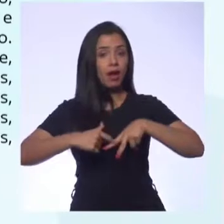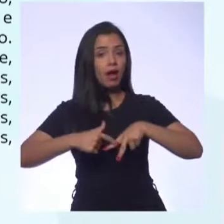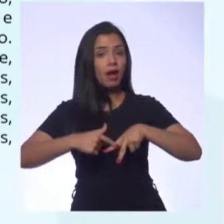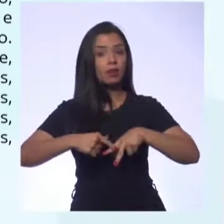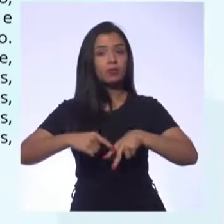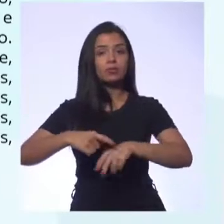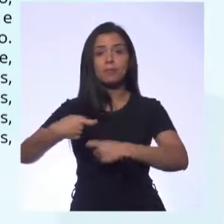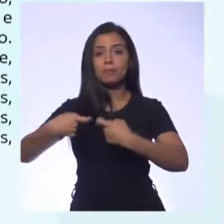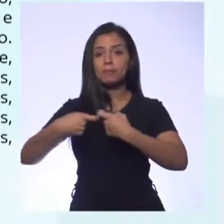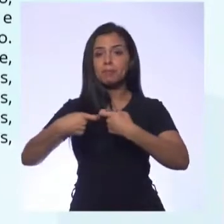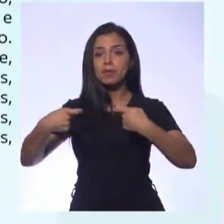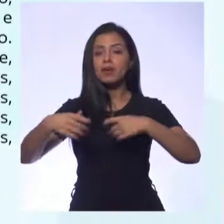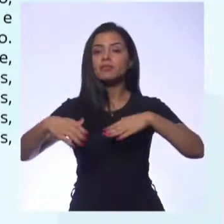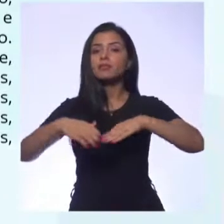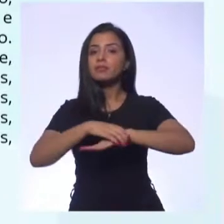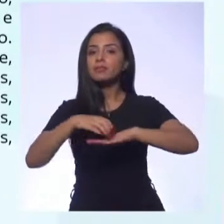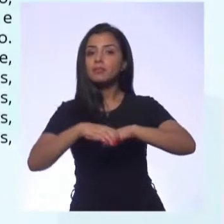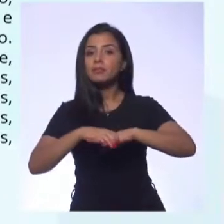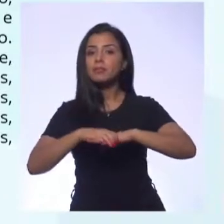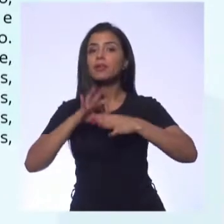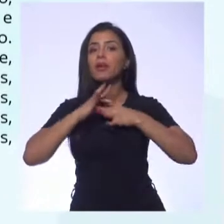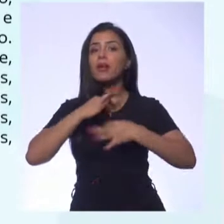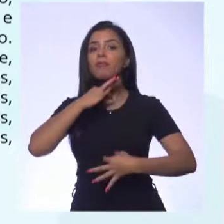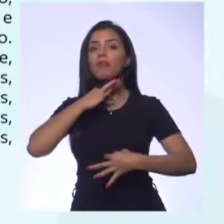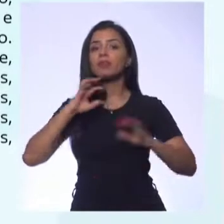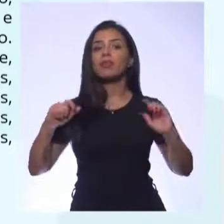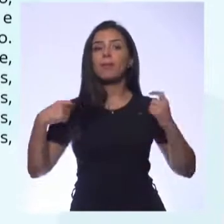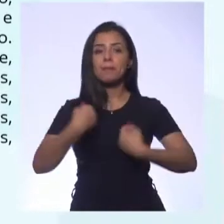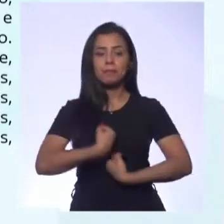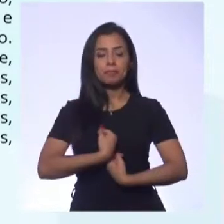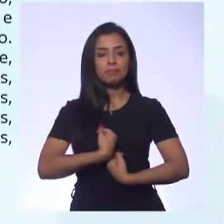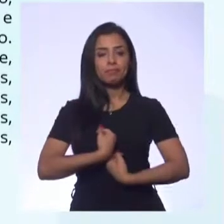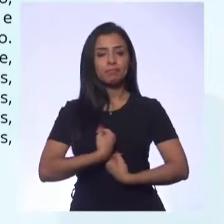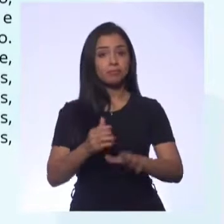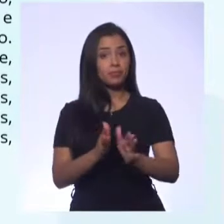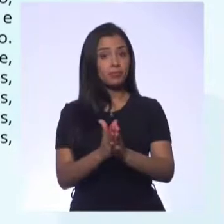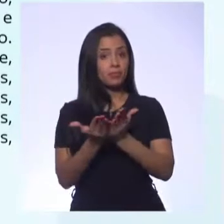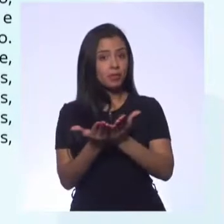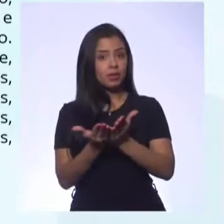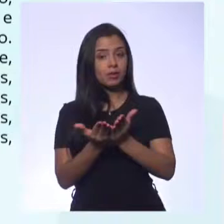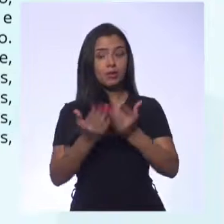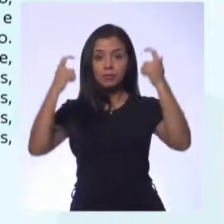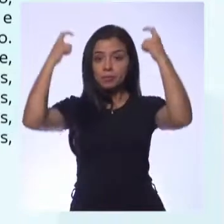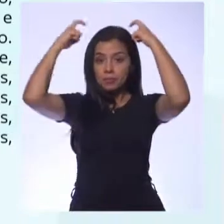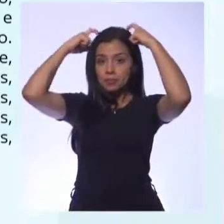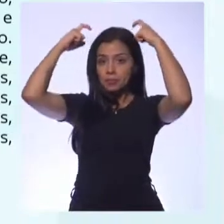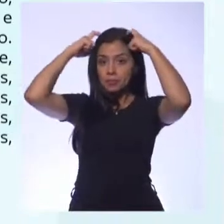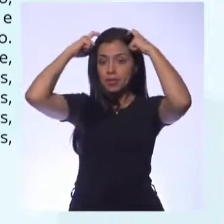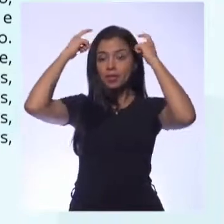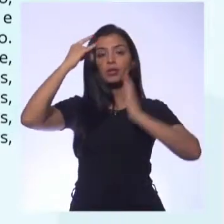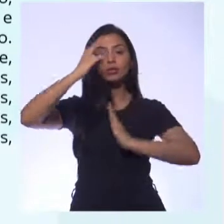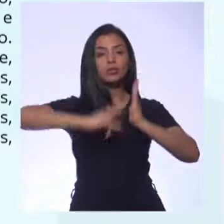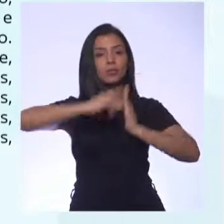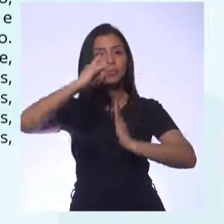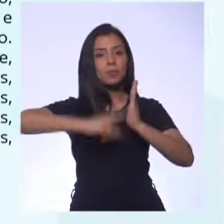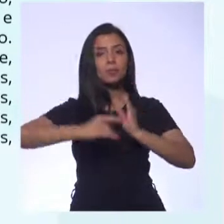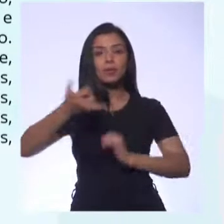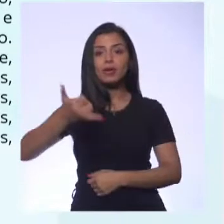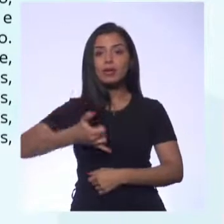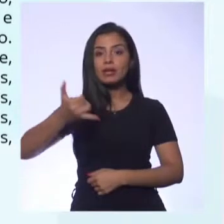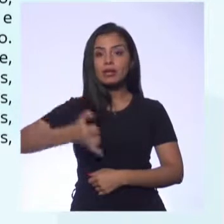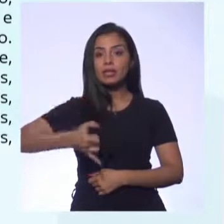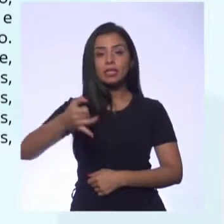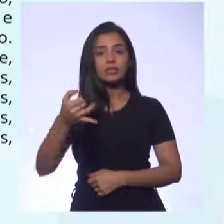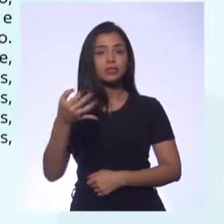meias, sapatos, gravata, paletó. Carteira, níqueis, documentos, caneta,